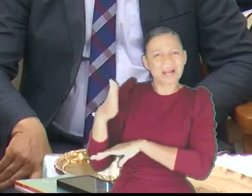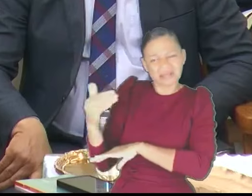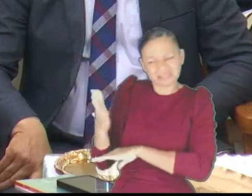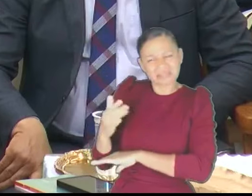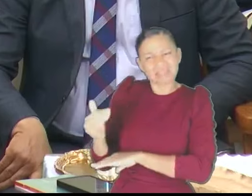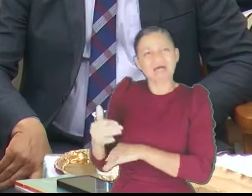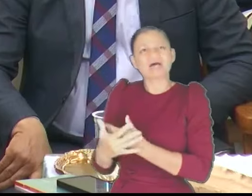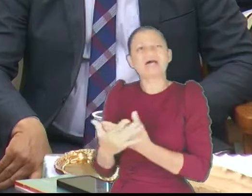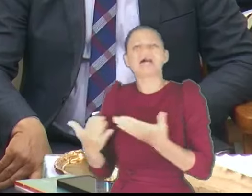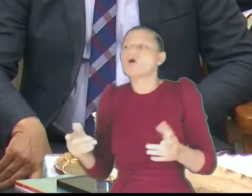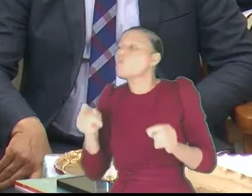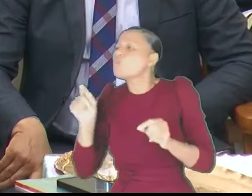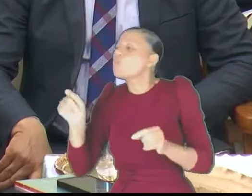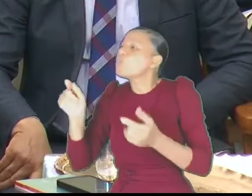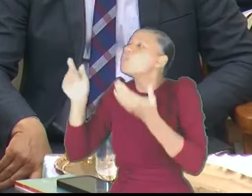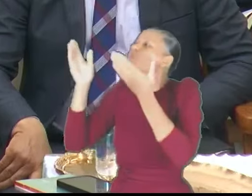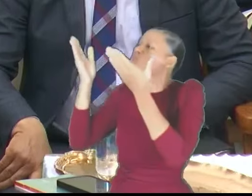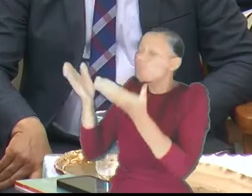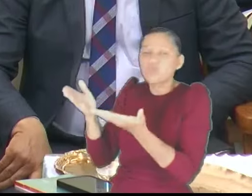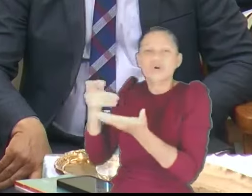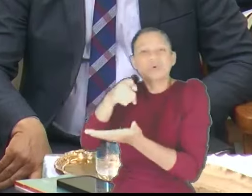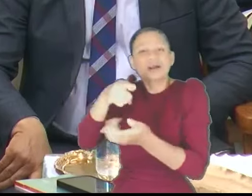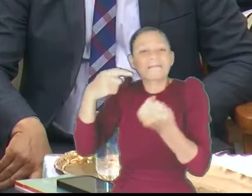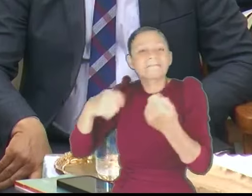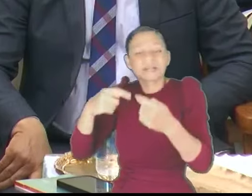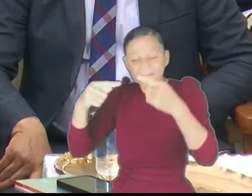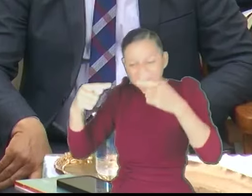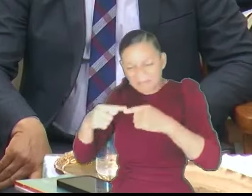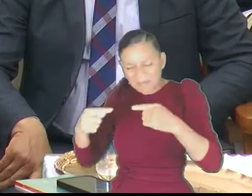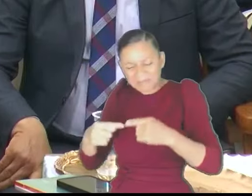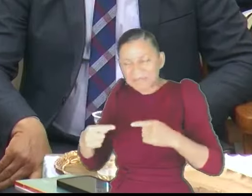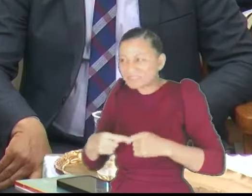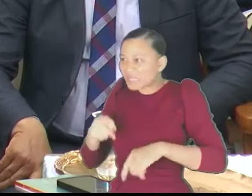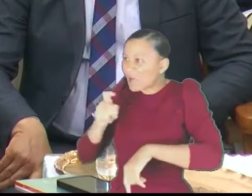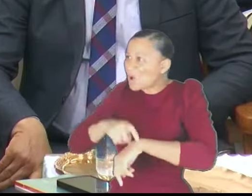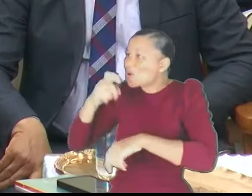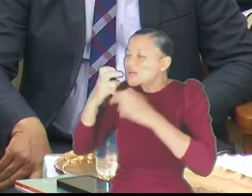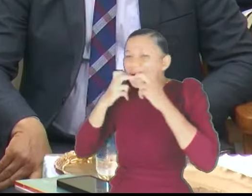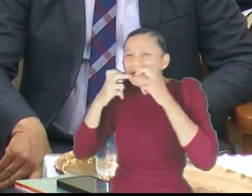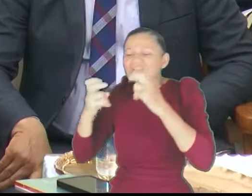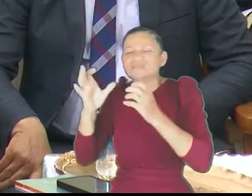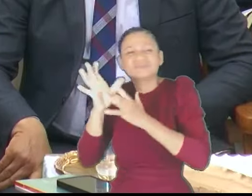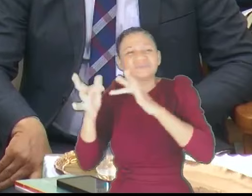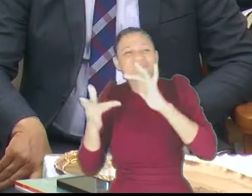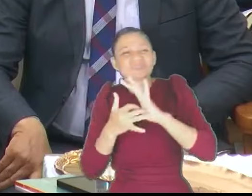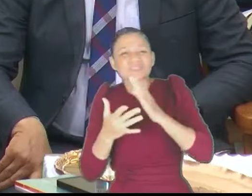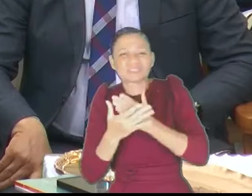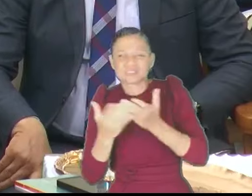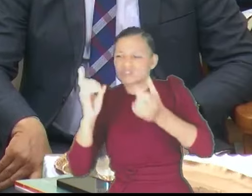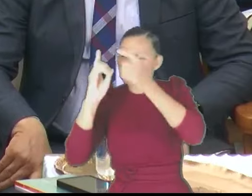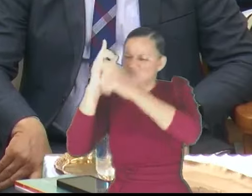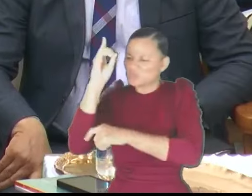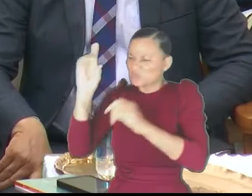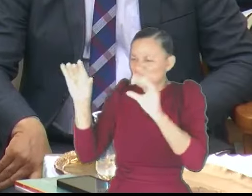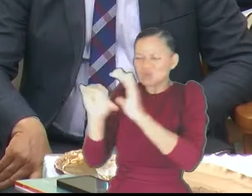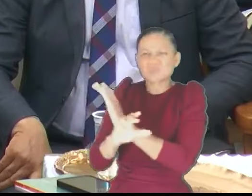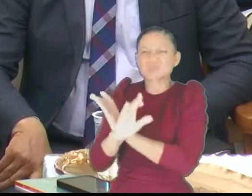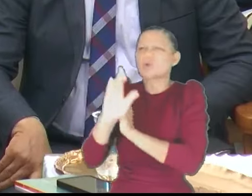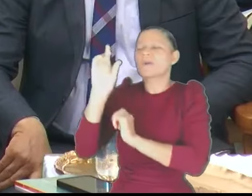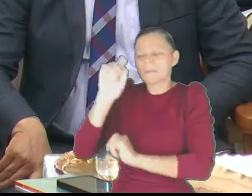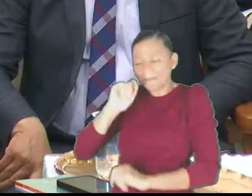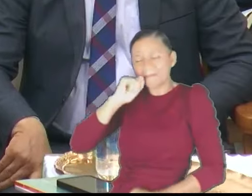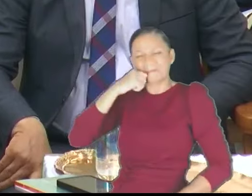O que é que o Senhor é? Eu sou o que você precisa na hora que você clama. Jesus gostou desse negócio de eu sou, ele disse: eu sou o pão da vida, eu sou